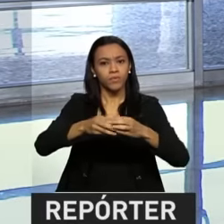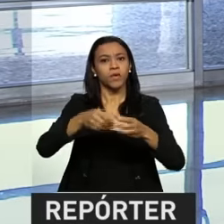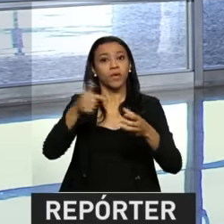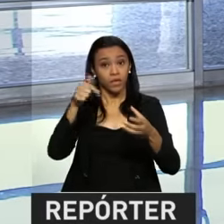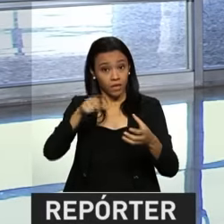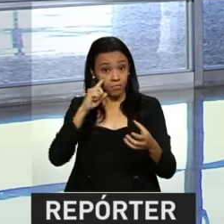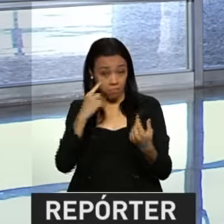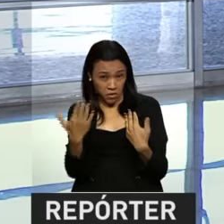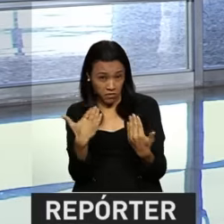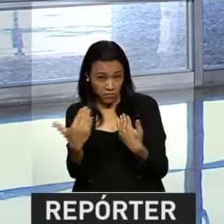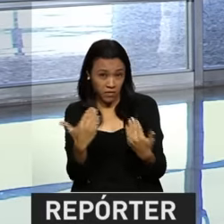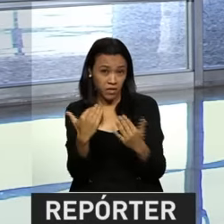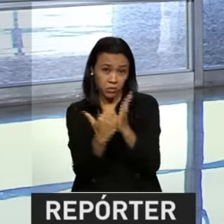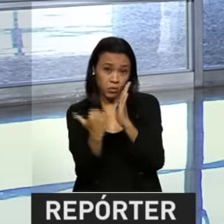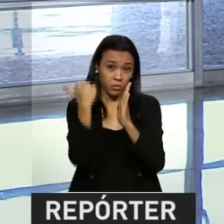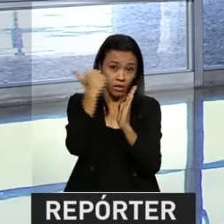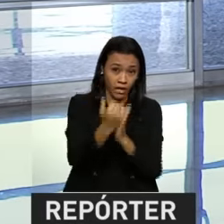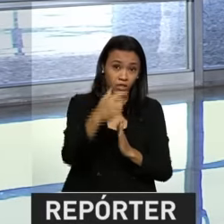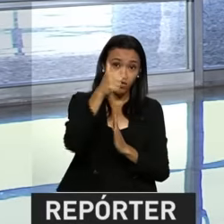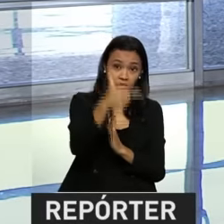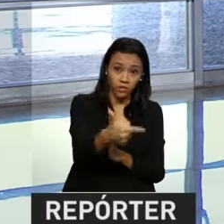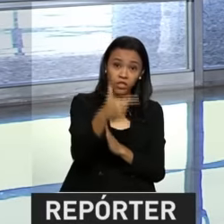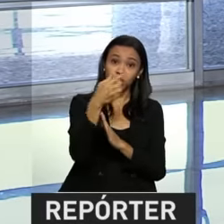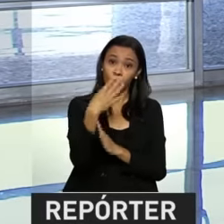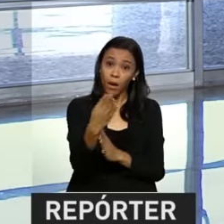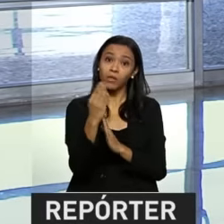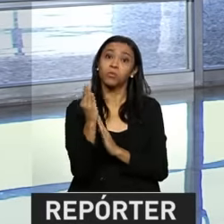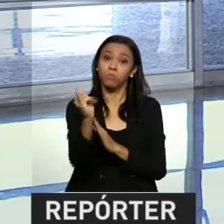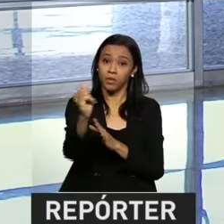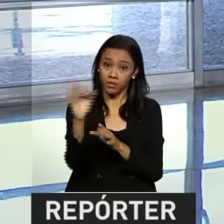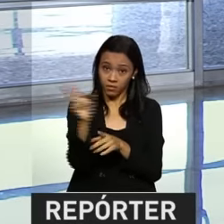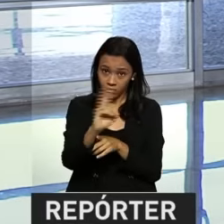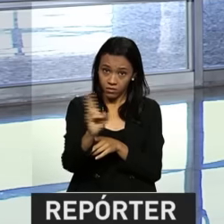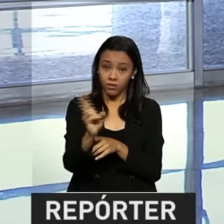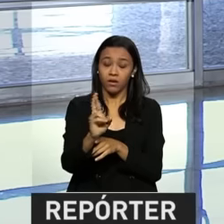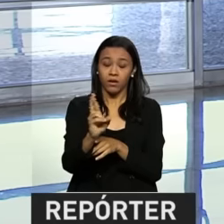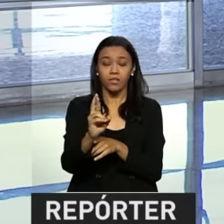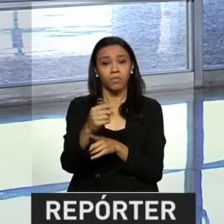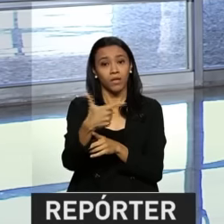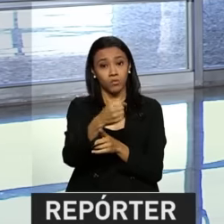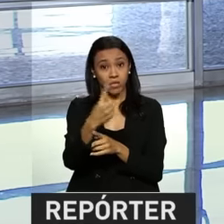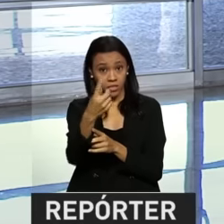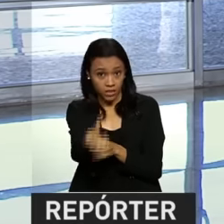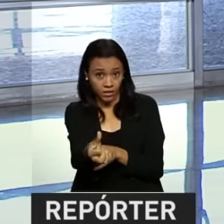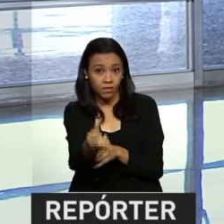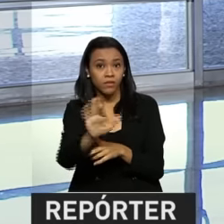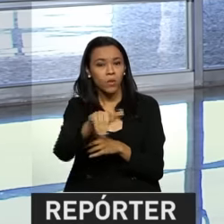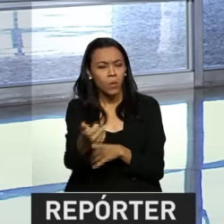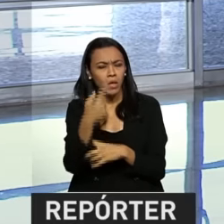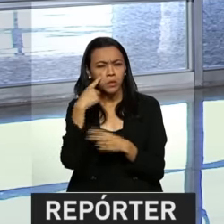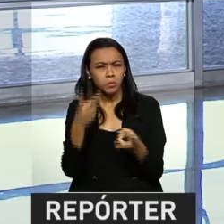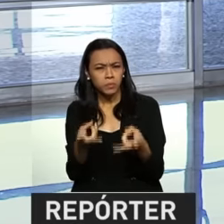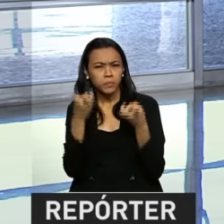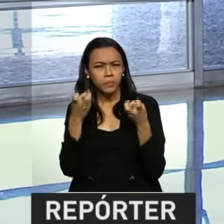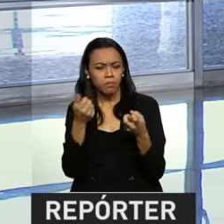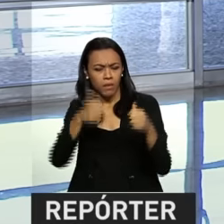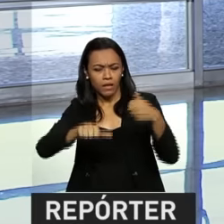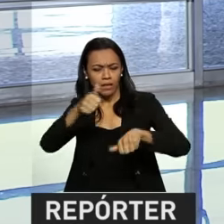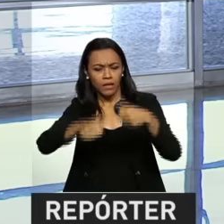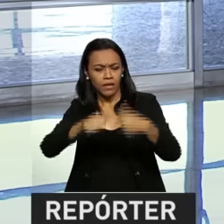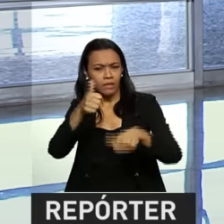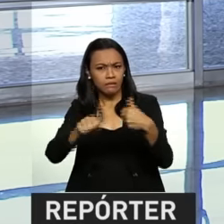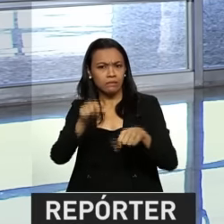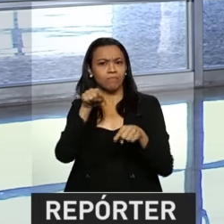Originalmente um superavit de R4 bilhões deais para 2016 depois de fazer aí um diagnóstico uma análise